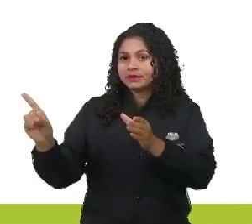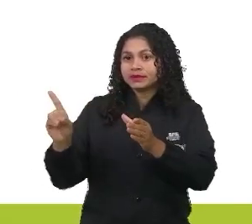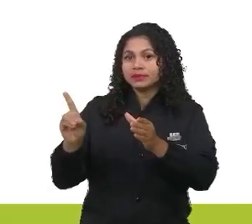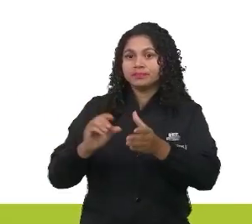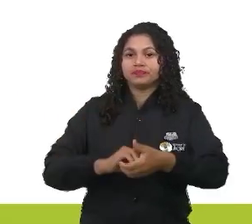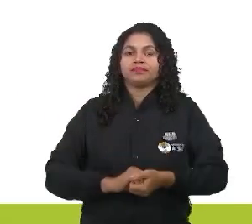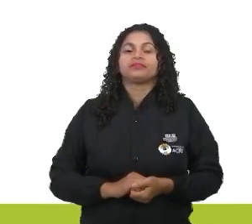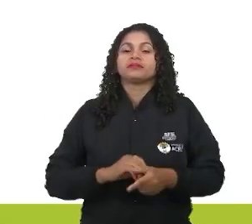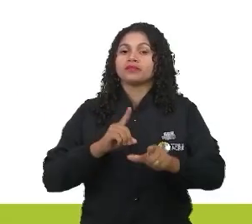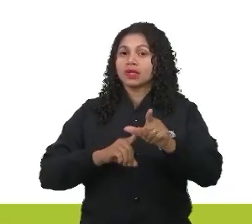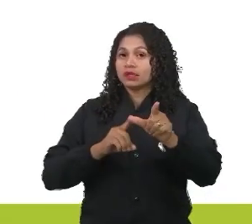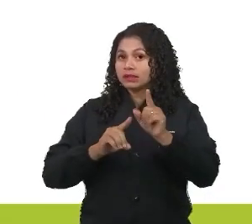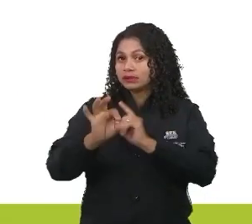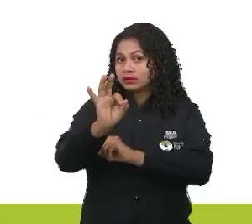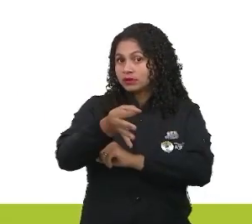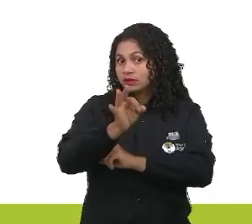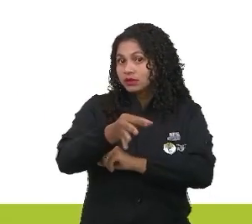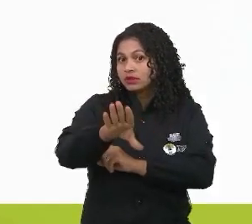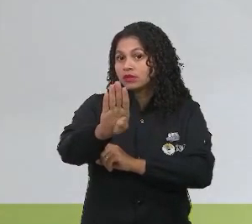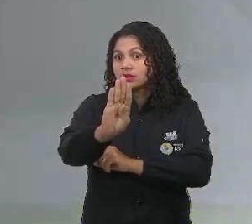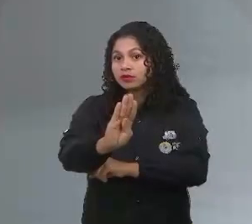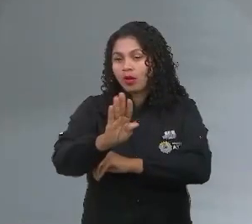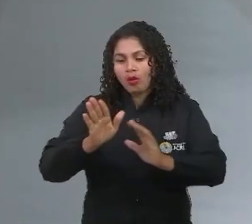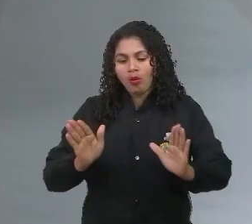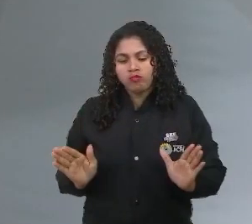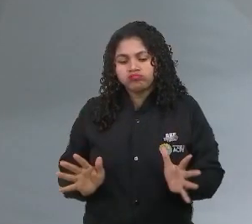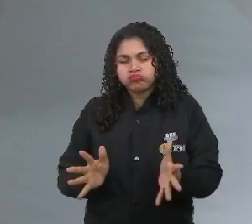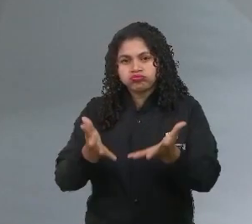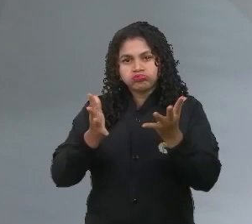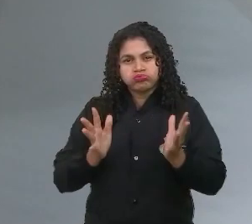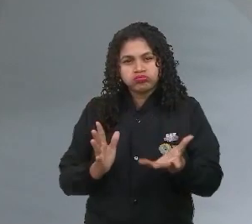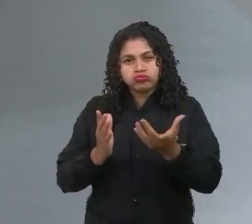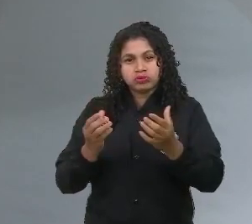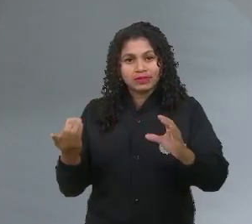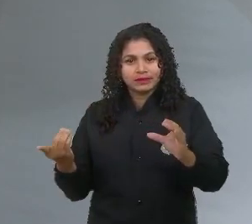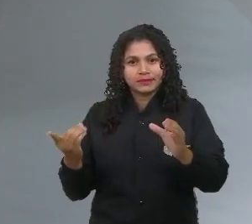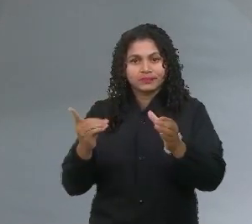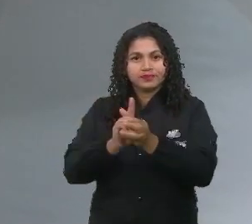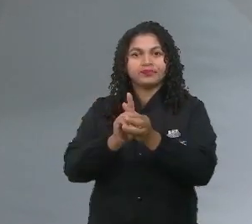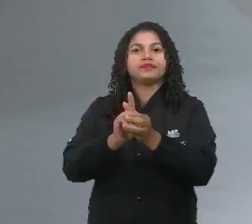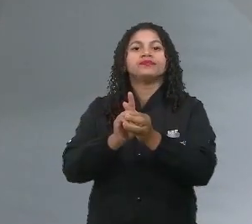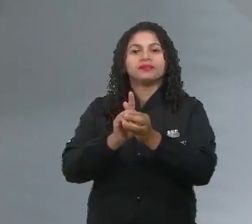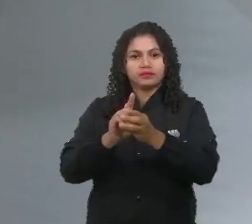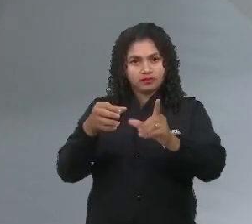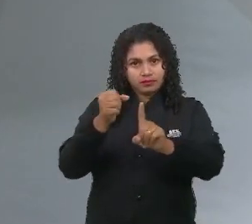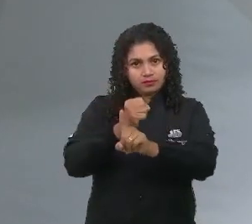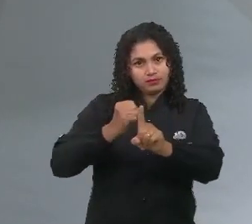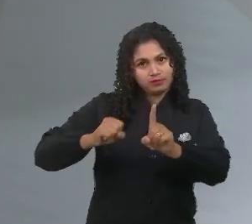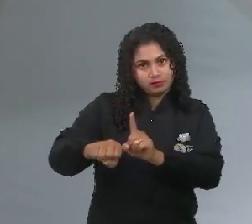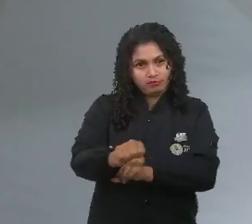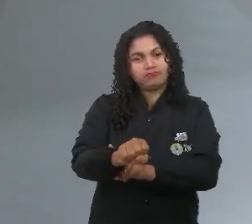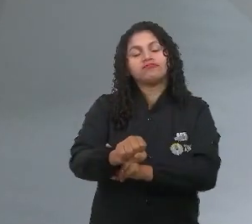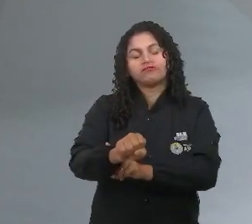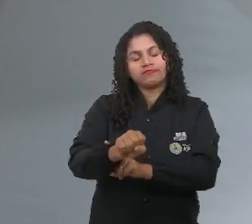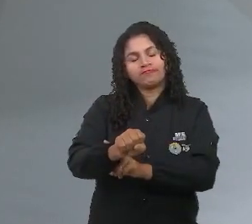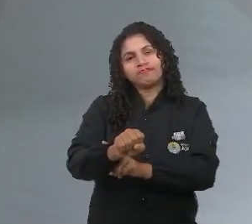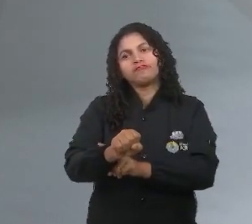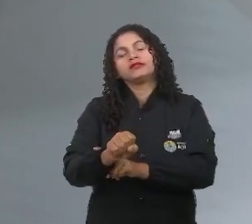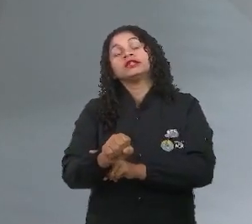letra B, promoção da inclusão social. E aí algumas pessoas, com seus